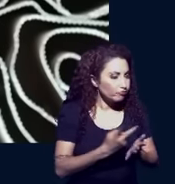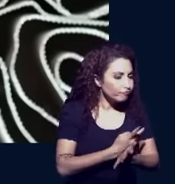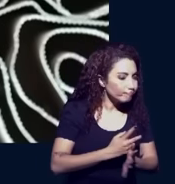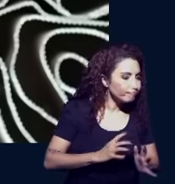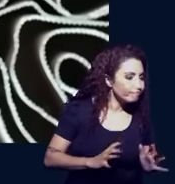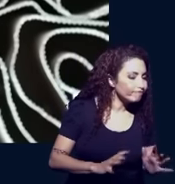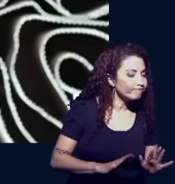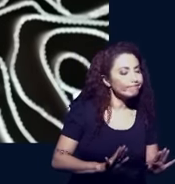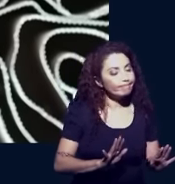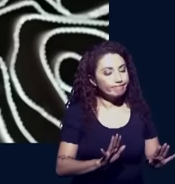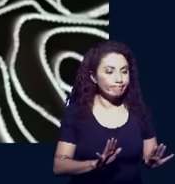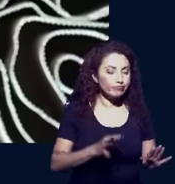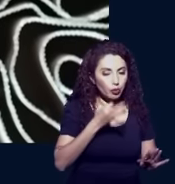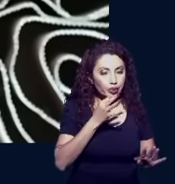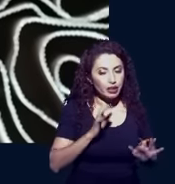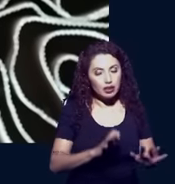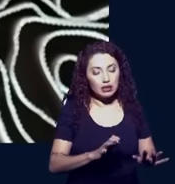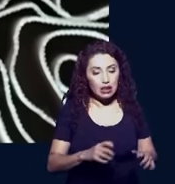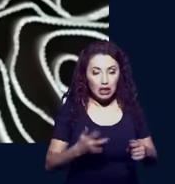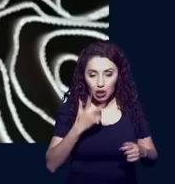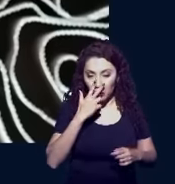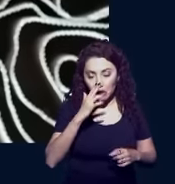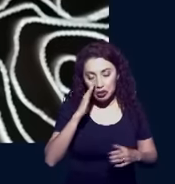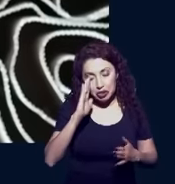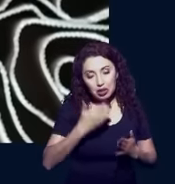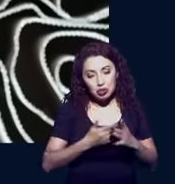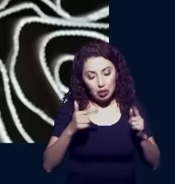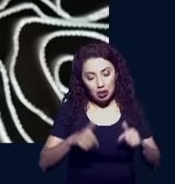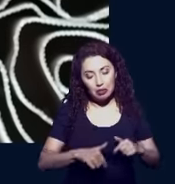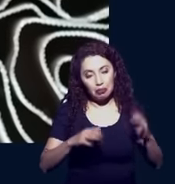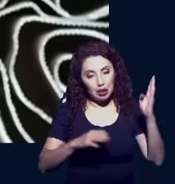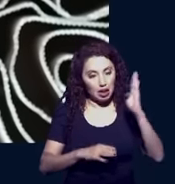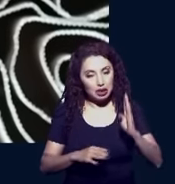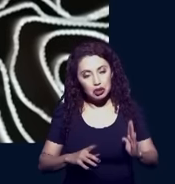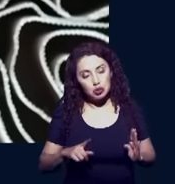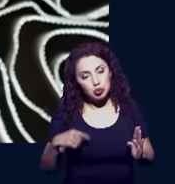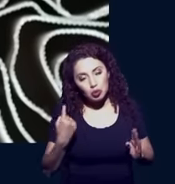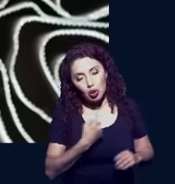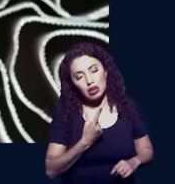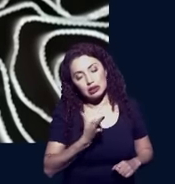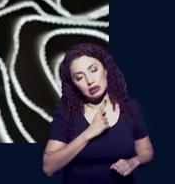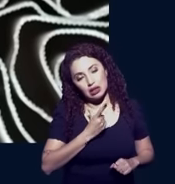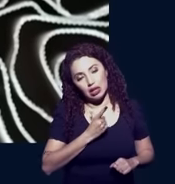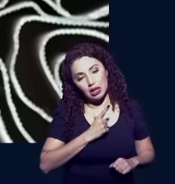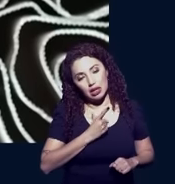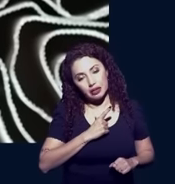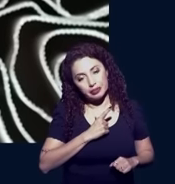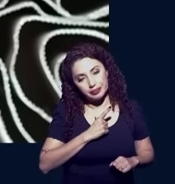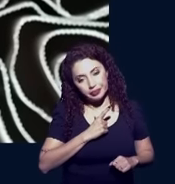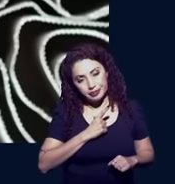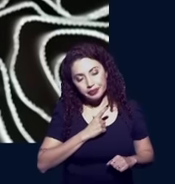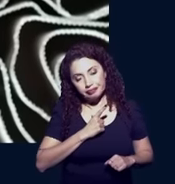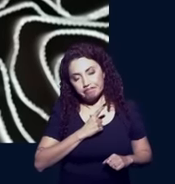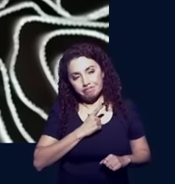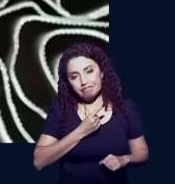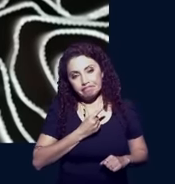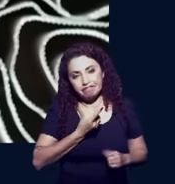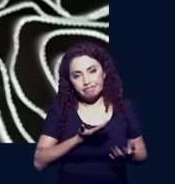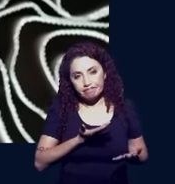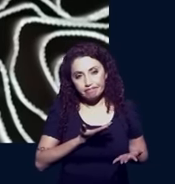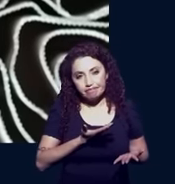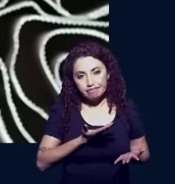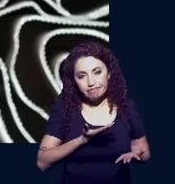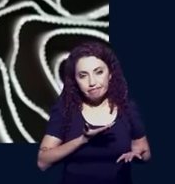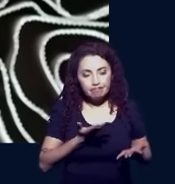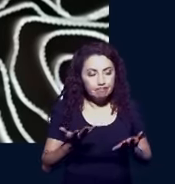maneira e acho que de novo aqui pro lado brasileiro eu acho que a gente tem um espaço eh eh eh eu acho que positivo nesse